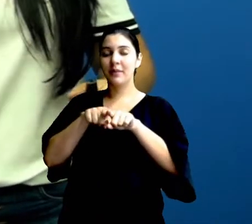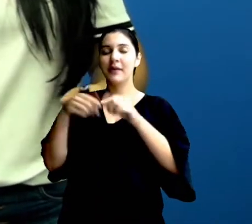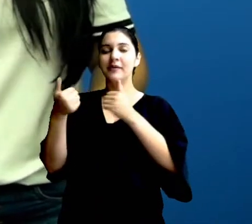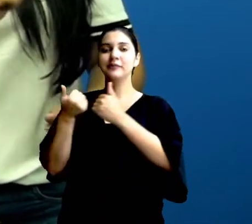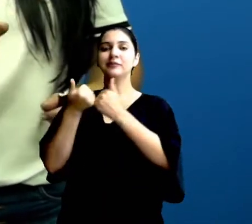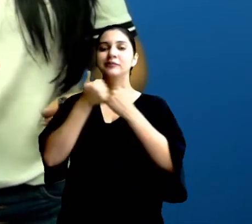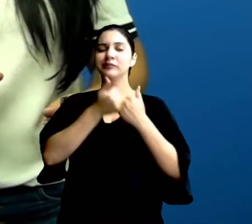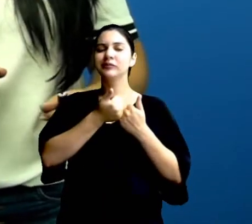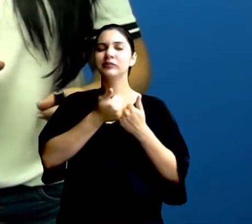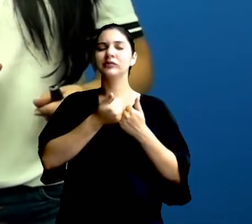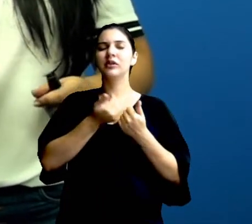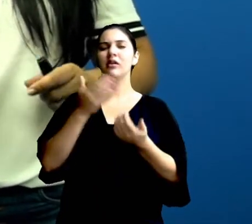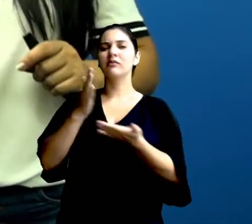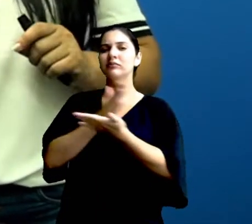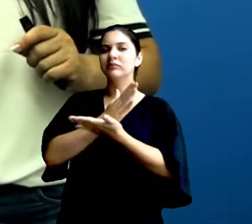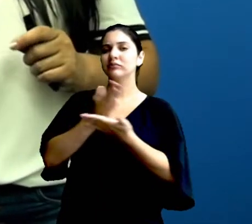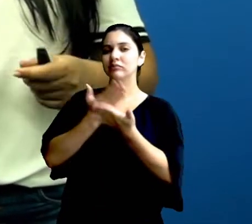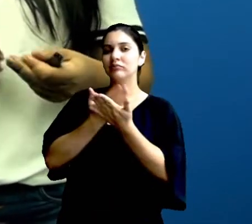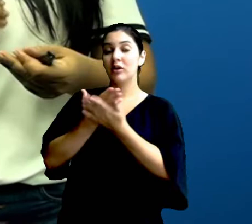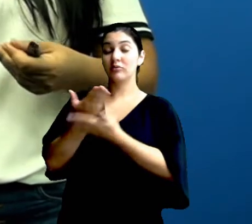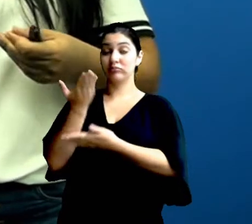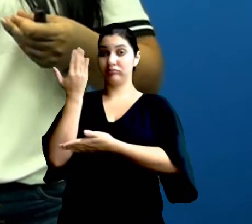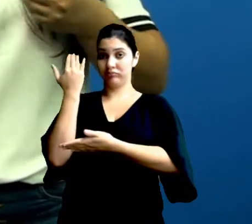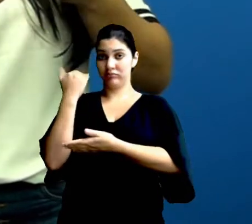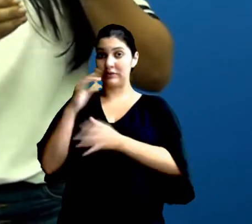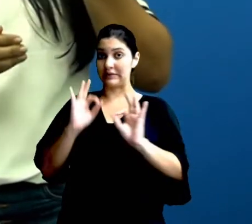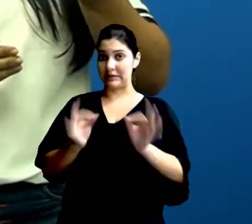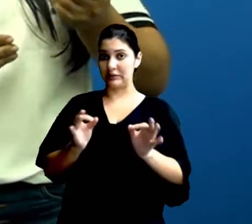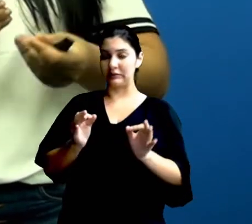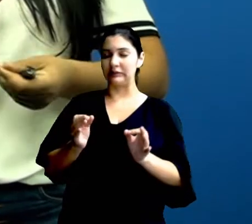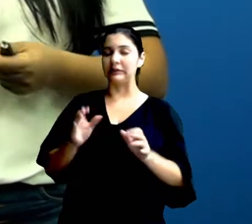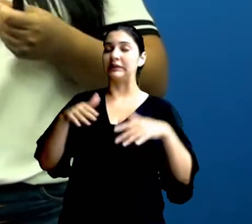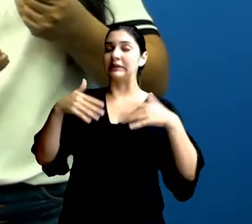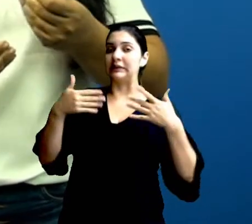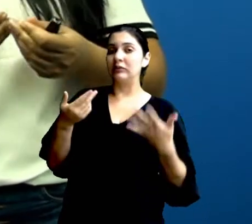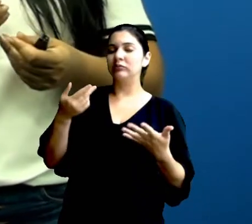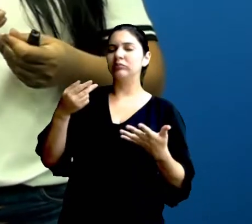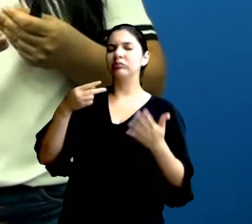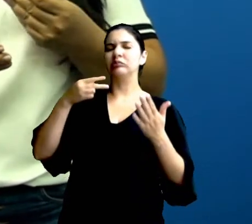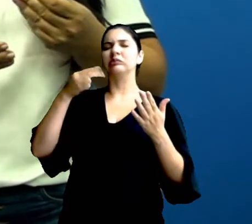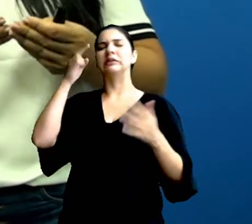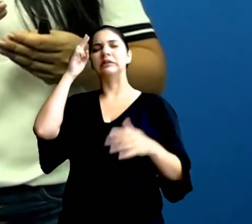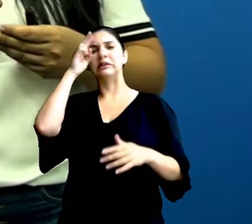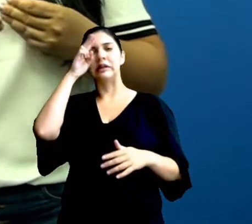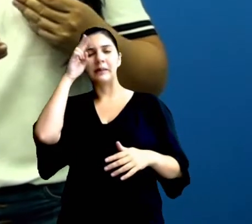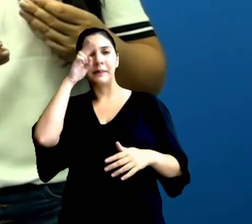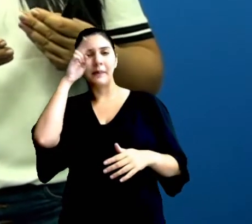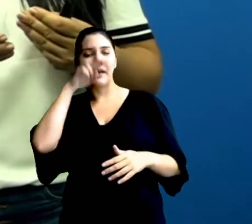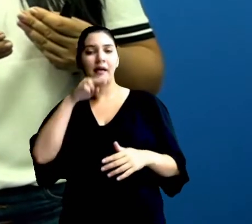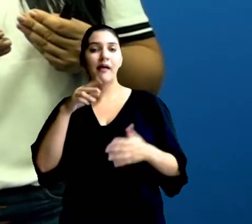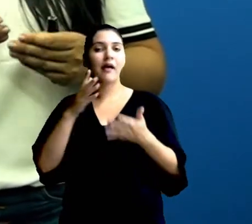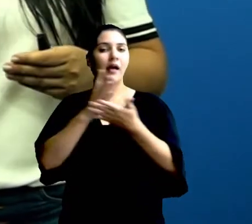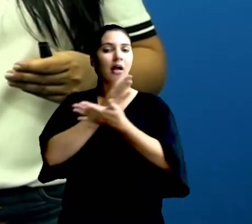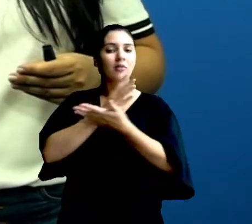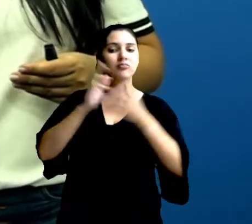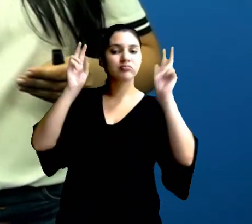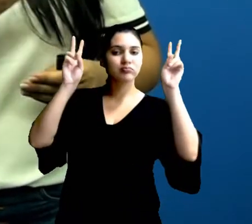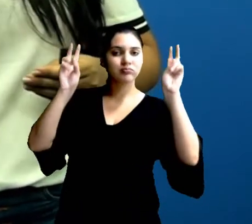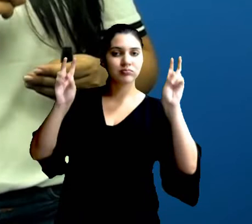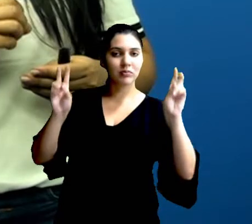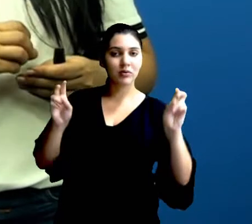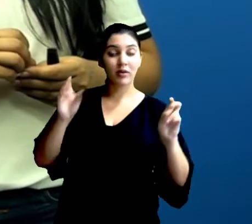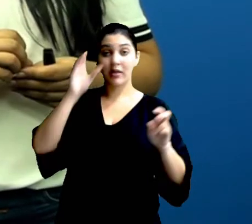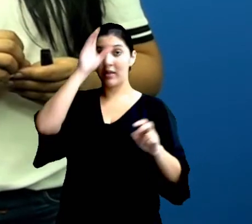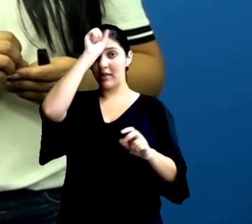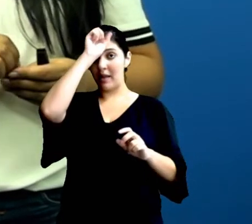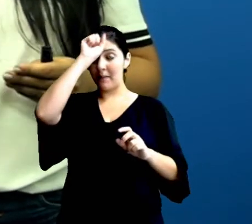complemento de algumas aulas anteriores, tá certo? Então, vamos recordar alguns assuntos